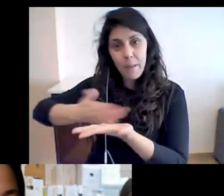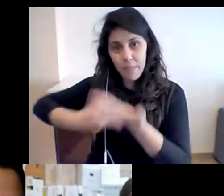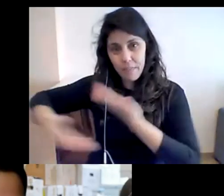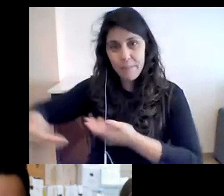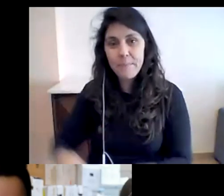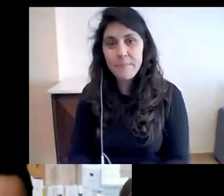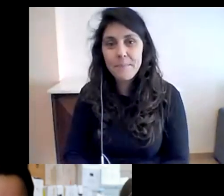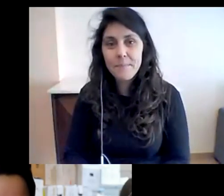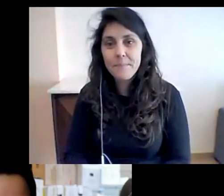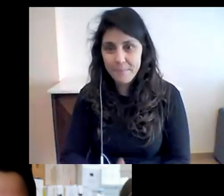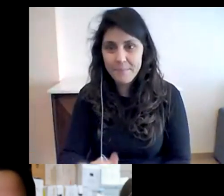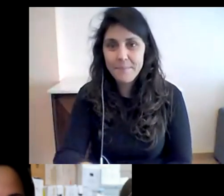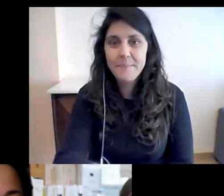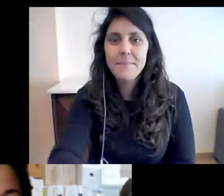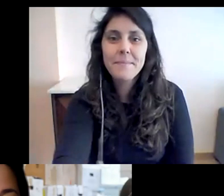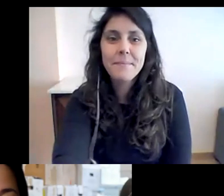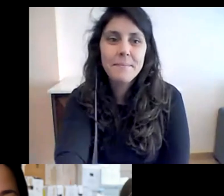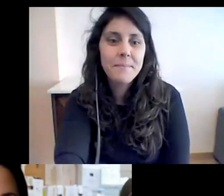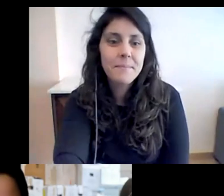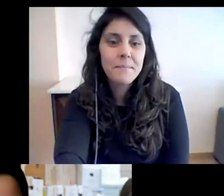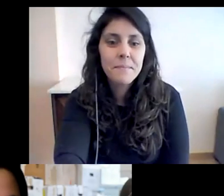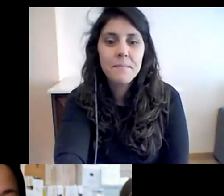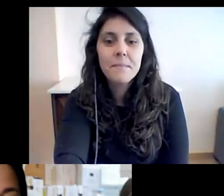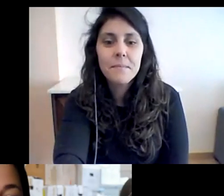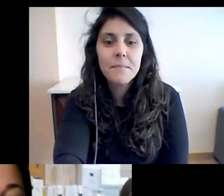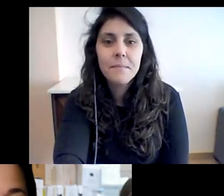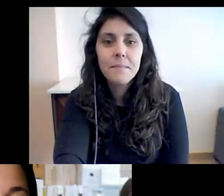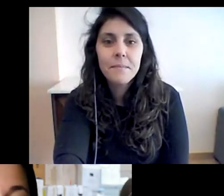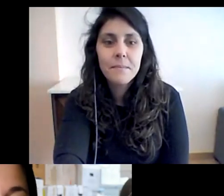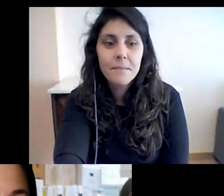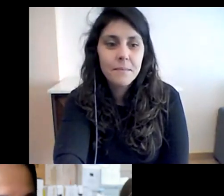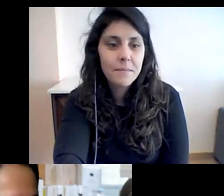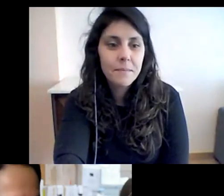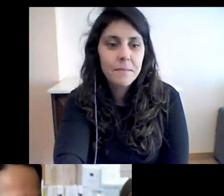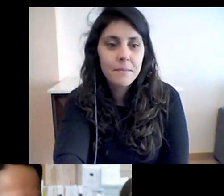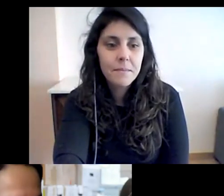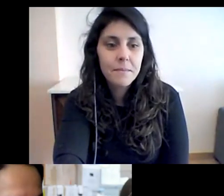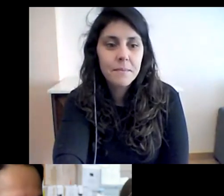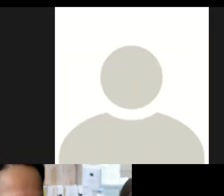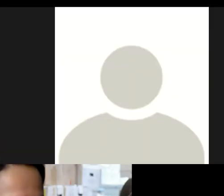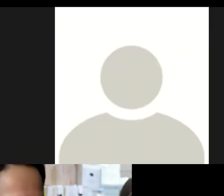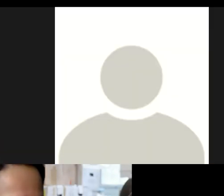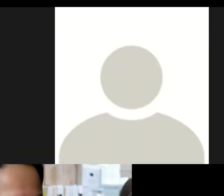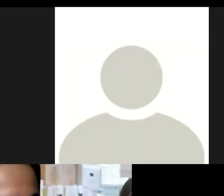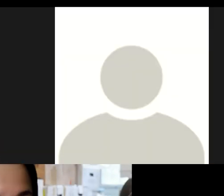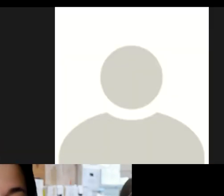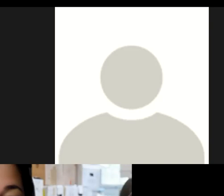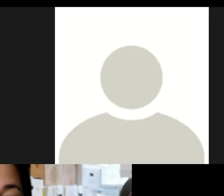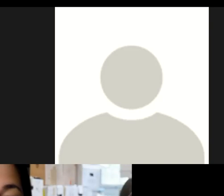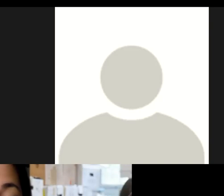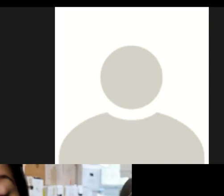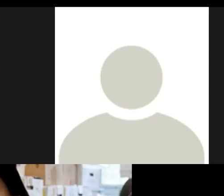Antunes. Temos aqui muitos desafios ao debate e muitas questões